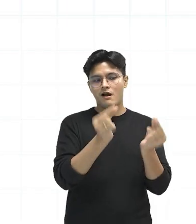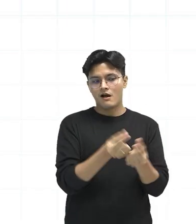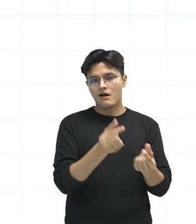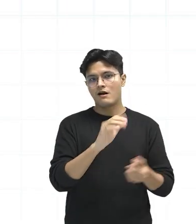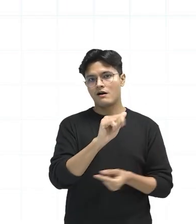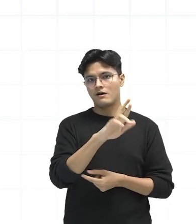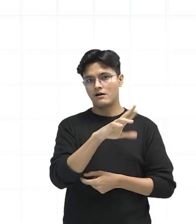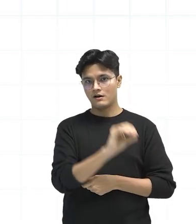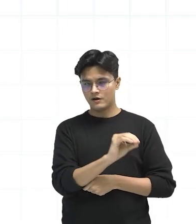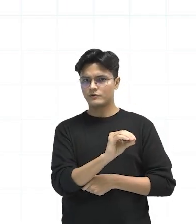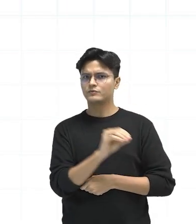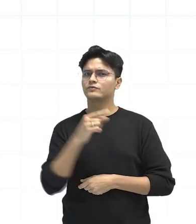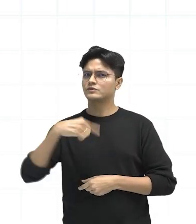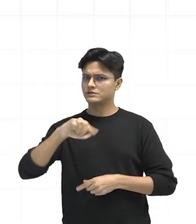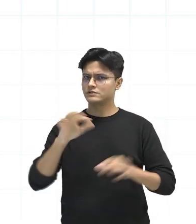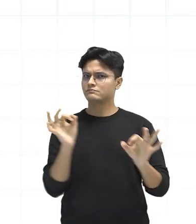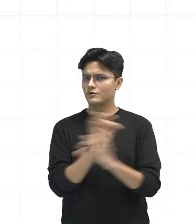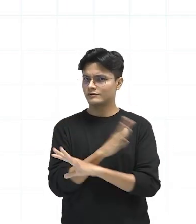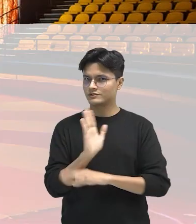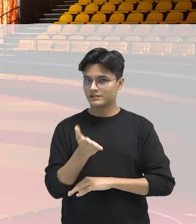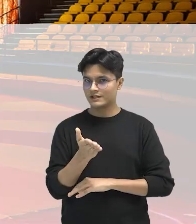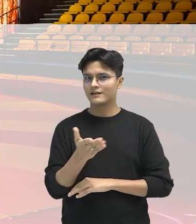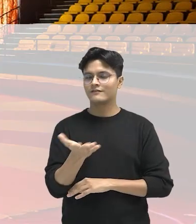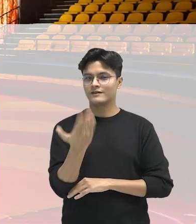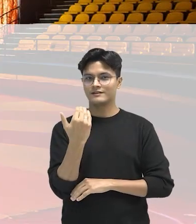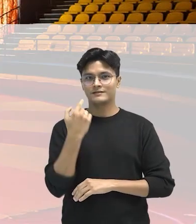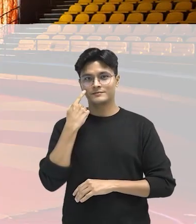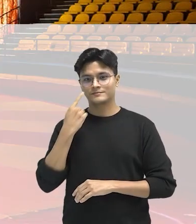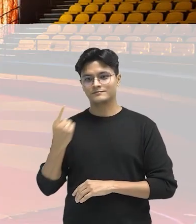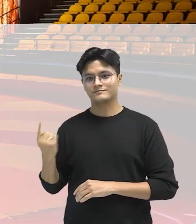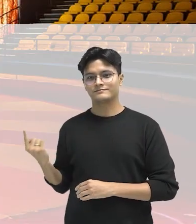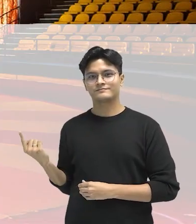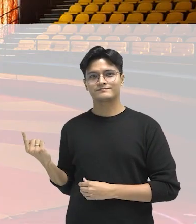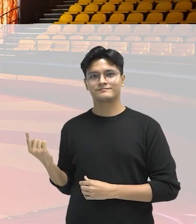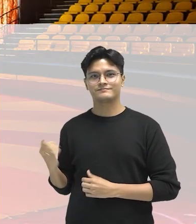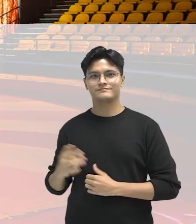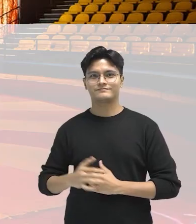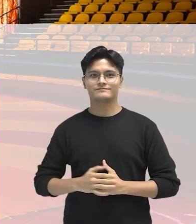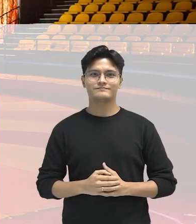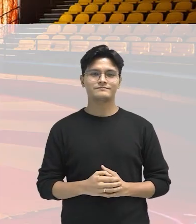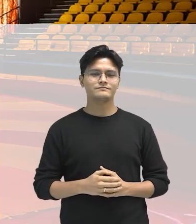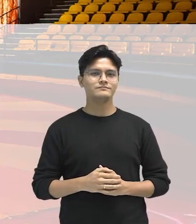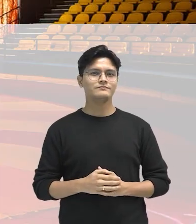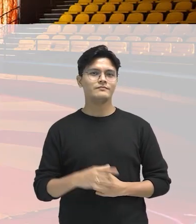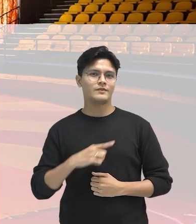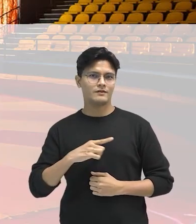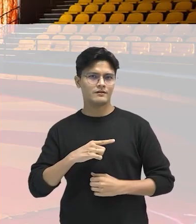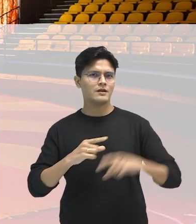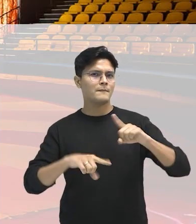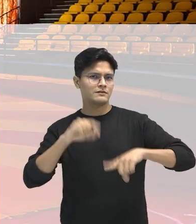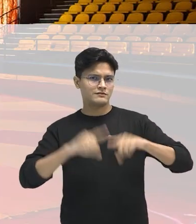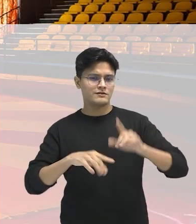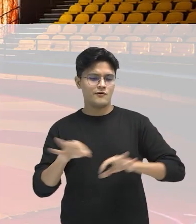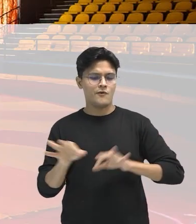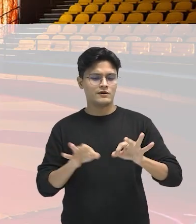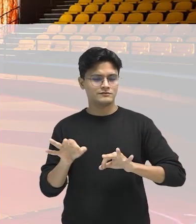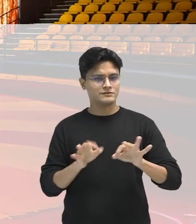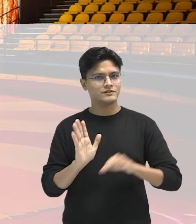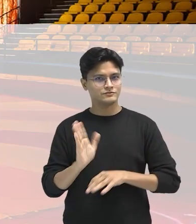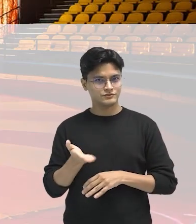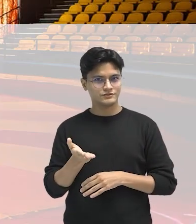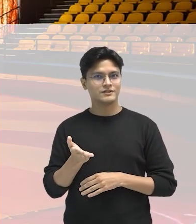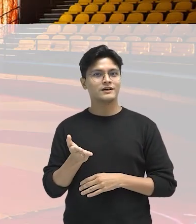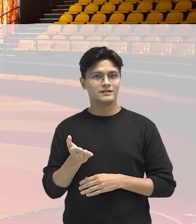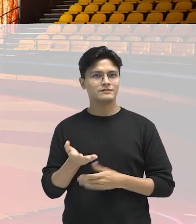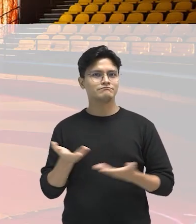aí, estão preparados? Então venham comigo. Já estou aqui com o nosso material organizado e é claro